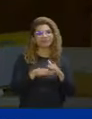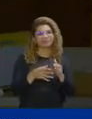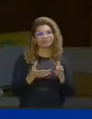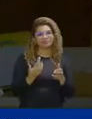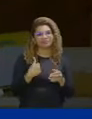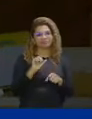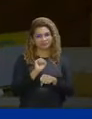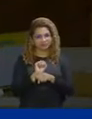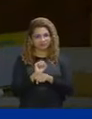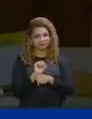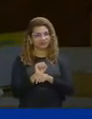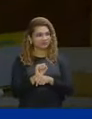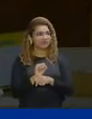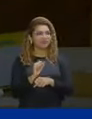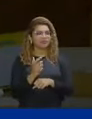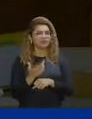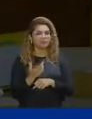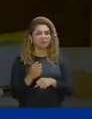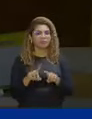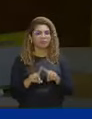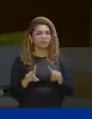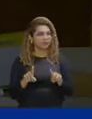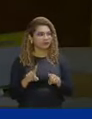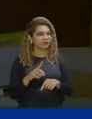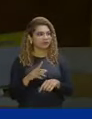Vossa Excelência chegasse, viu?